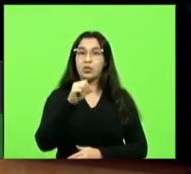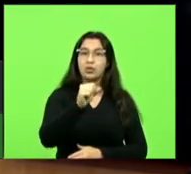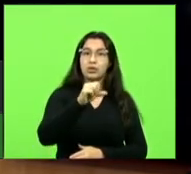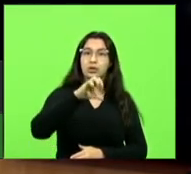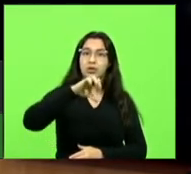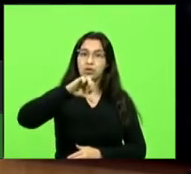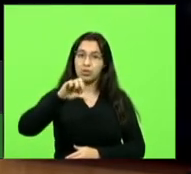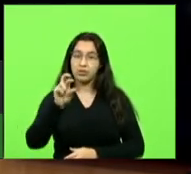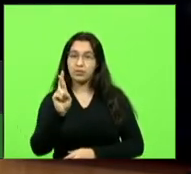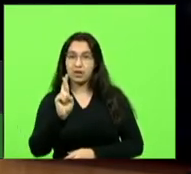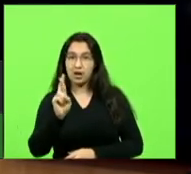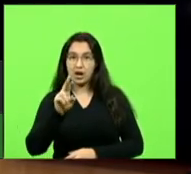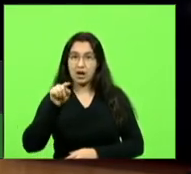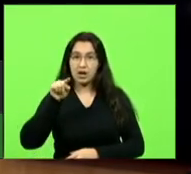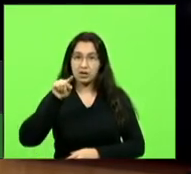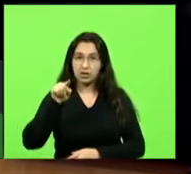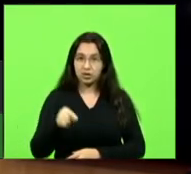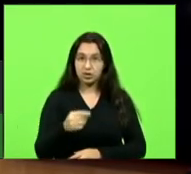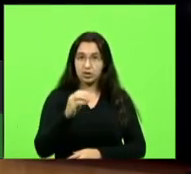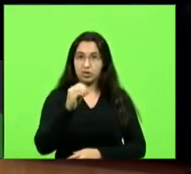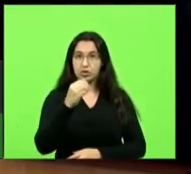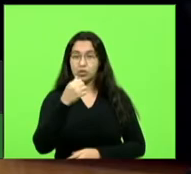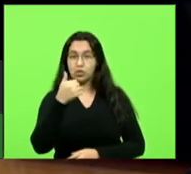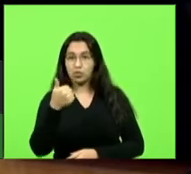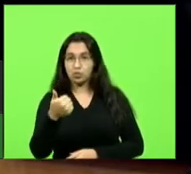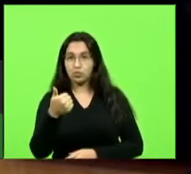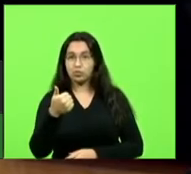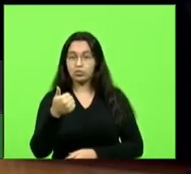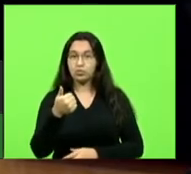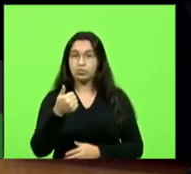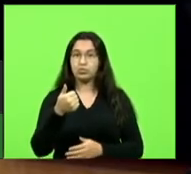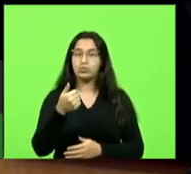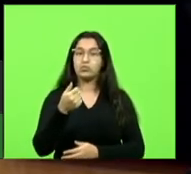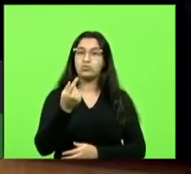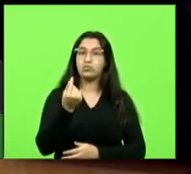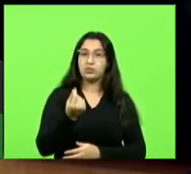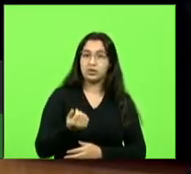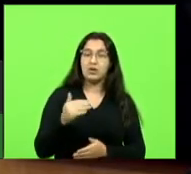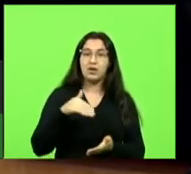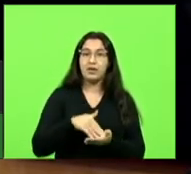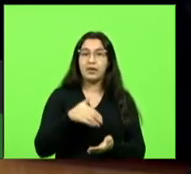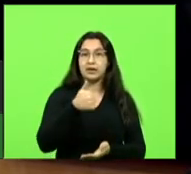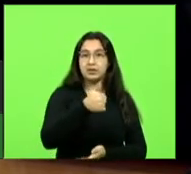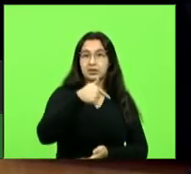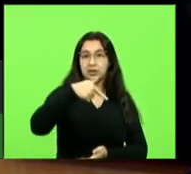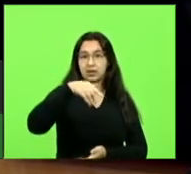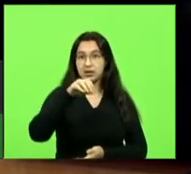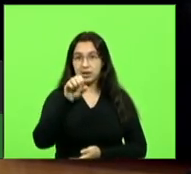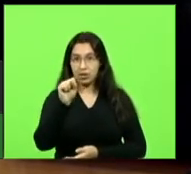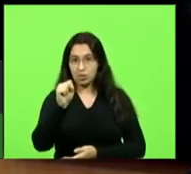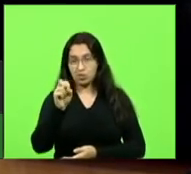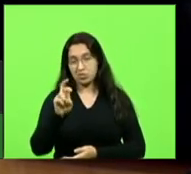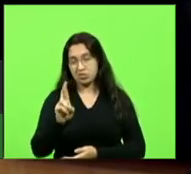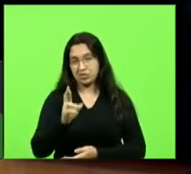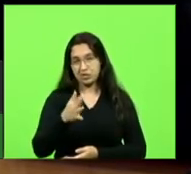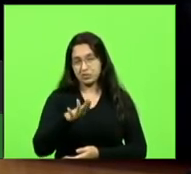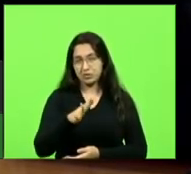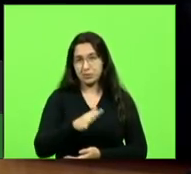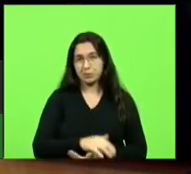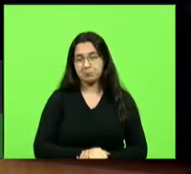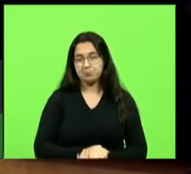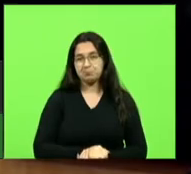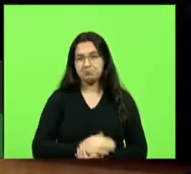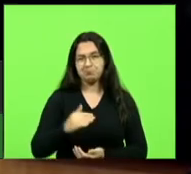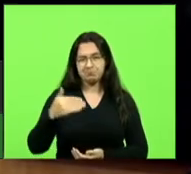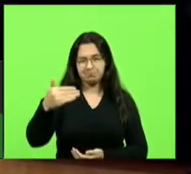R$ 89,01 até R$ 178,00. E assim vai. Com isso, nós temos